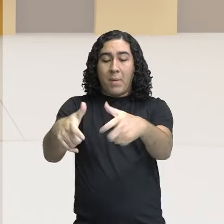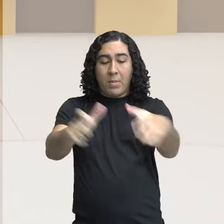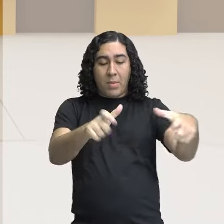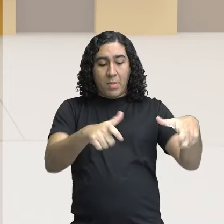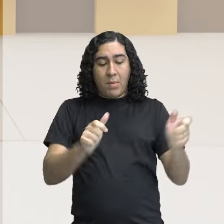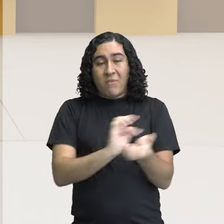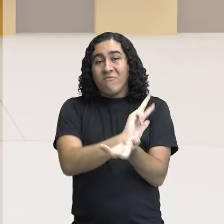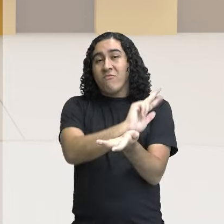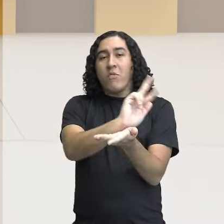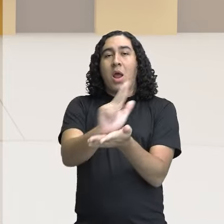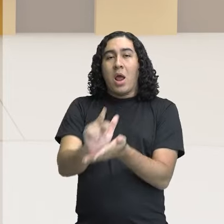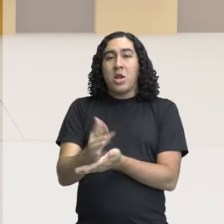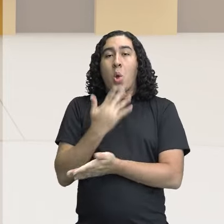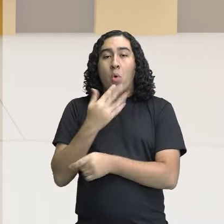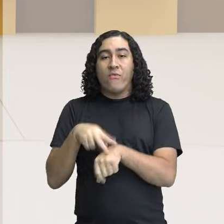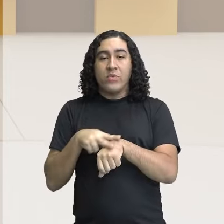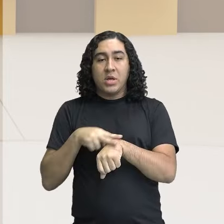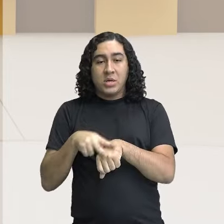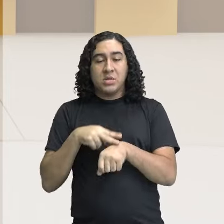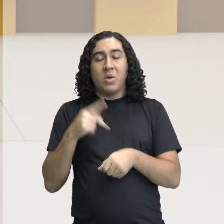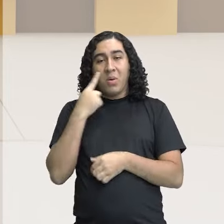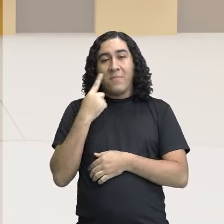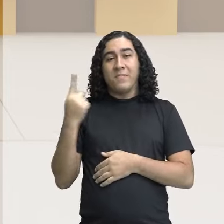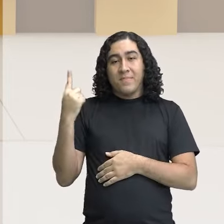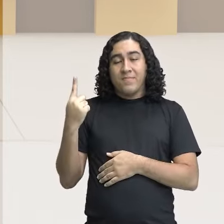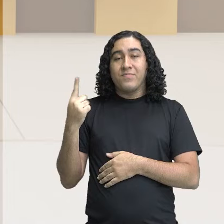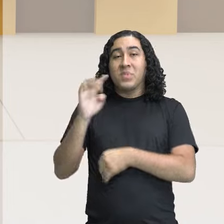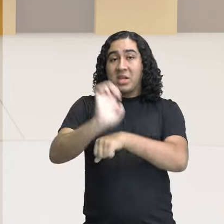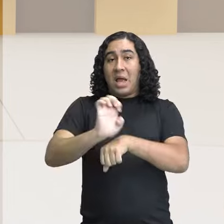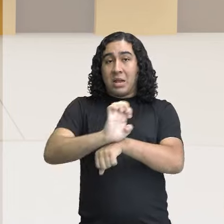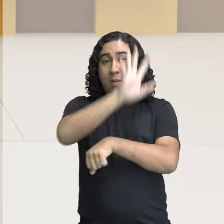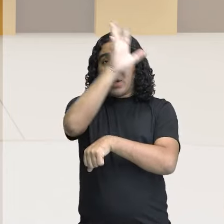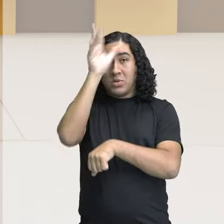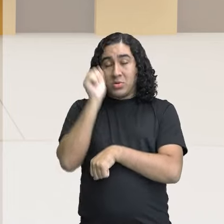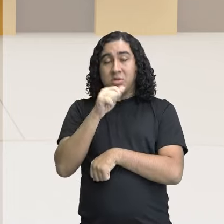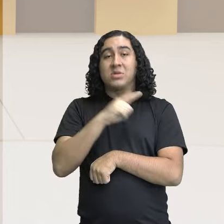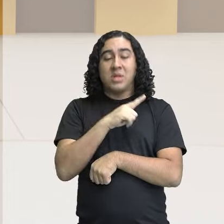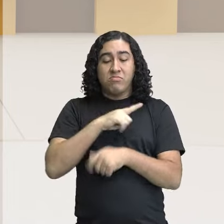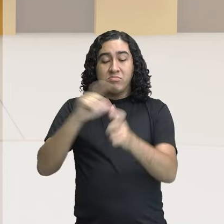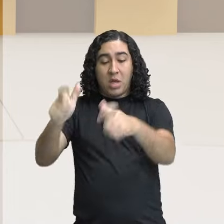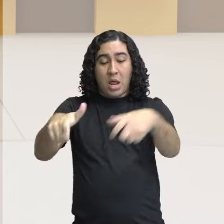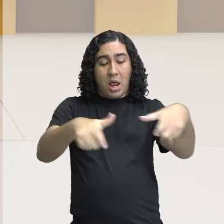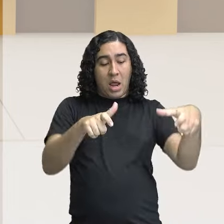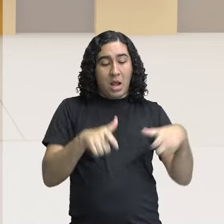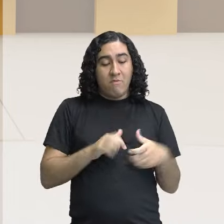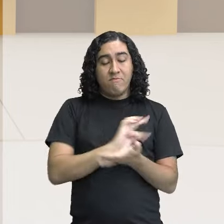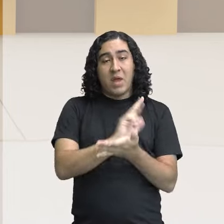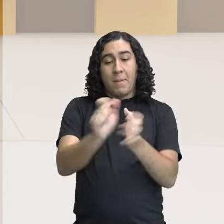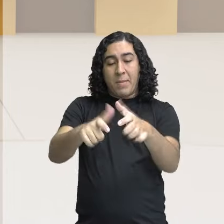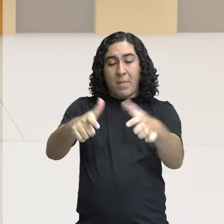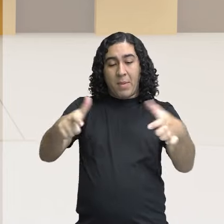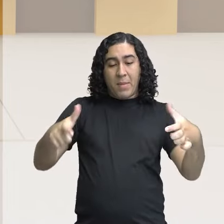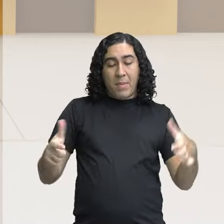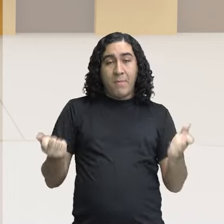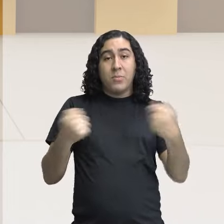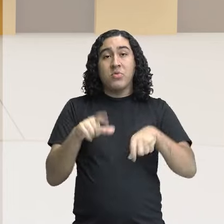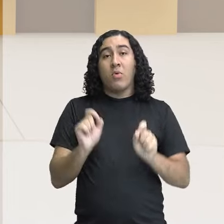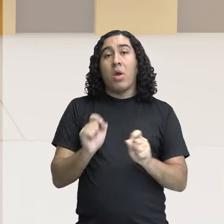tá? Então, a gente pode observar que aqui no estado do Amazonas, a gente vão ter grandes áreas e que isso pode estar ajudando ao quê?